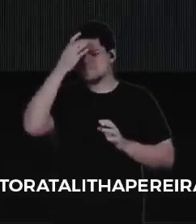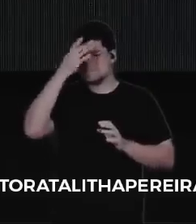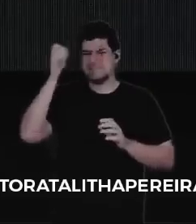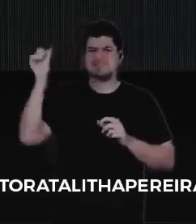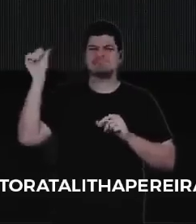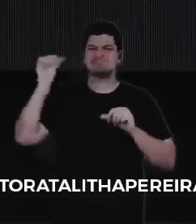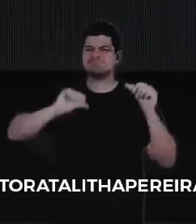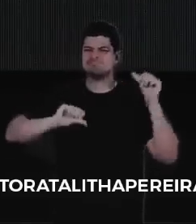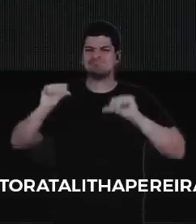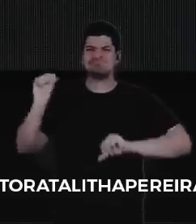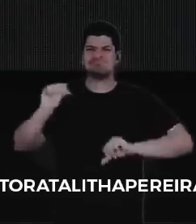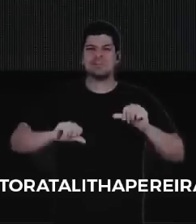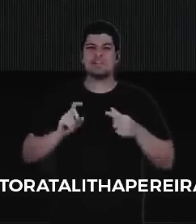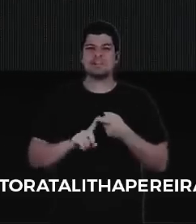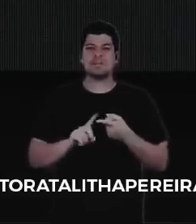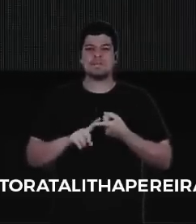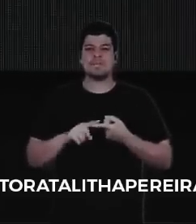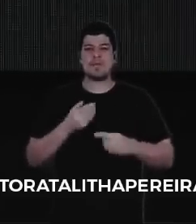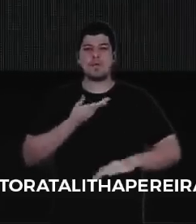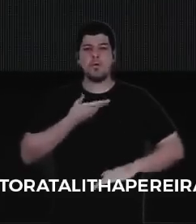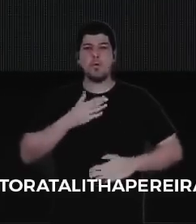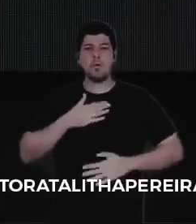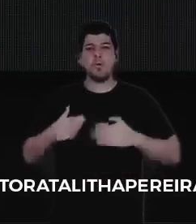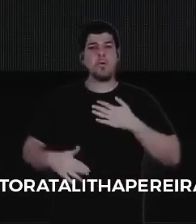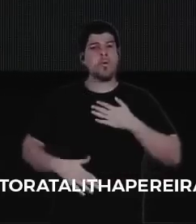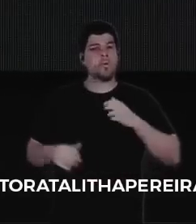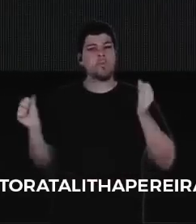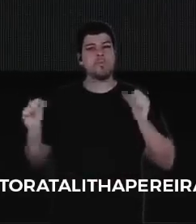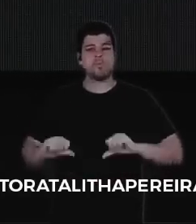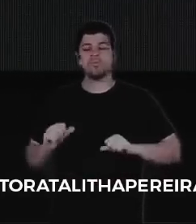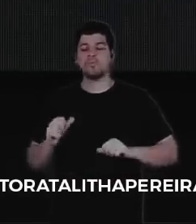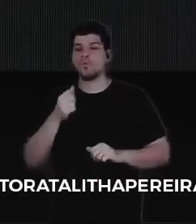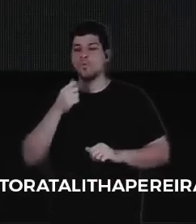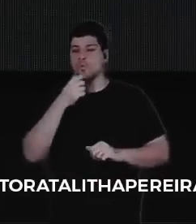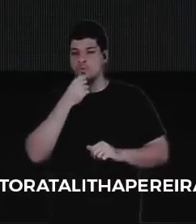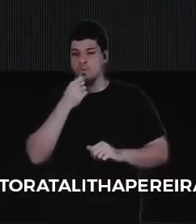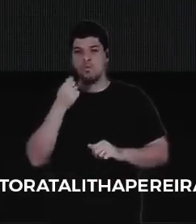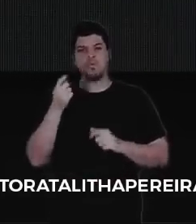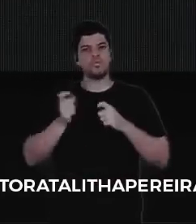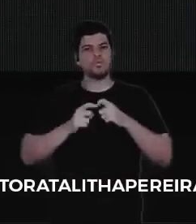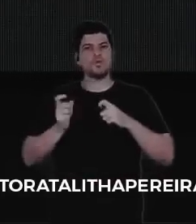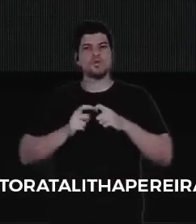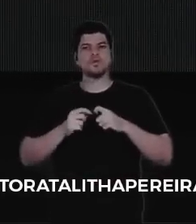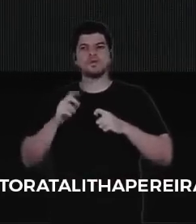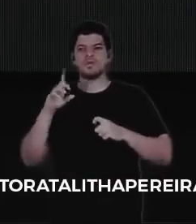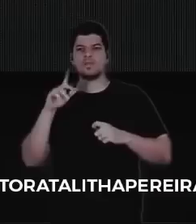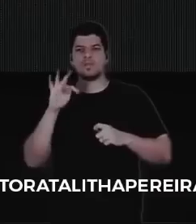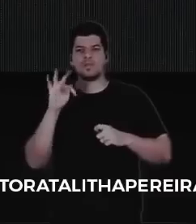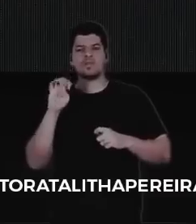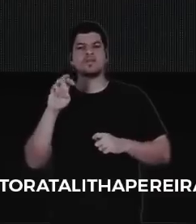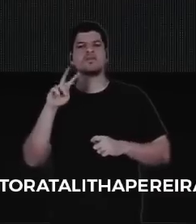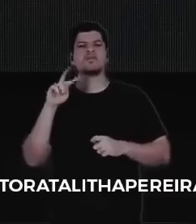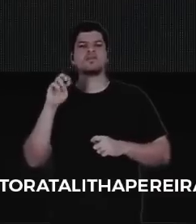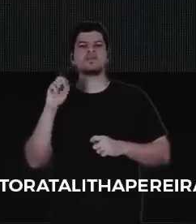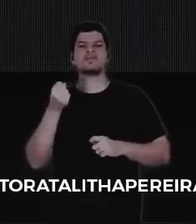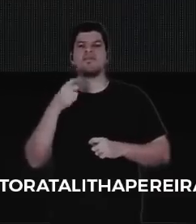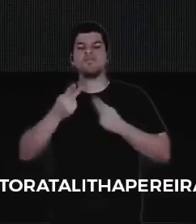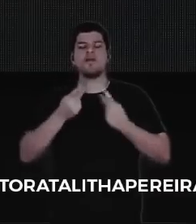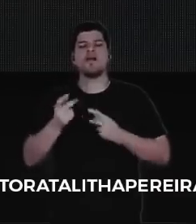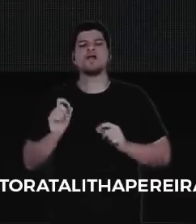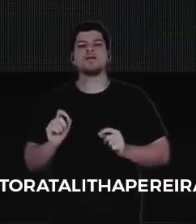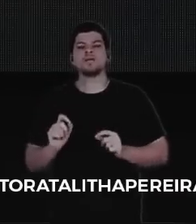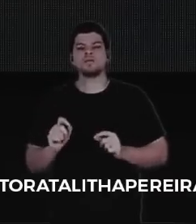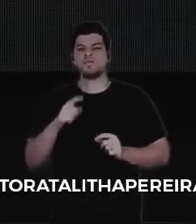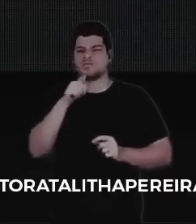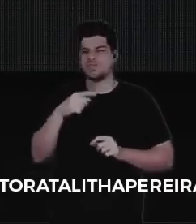funções cognitivas. Um doutor chamado Travis Bradbury disse: reclamações repetidas religam seu